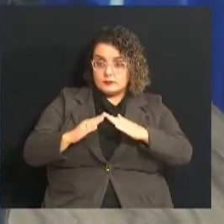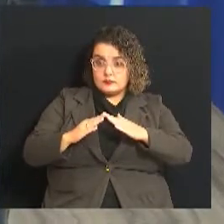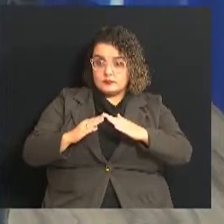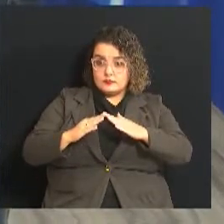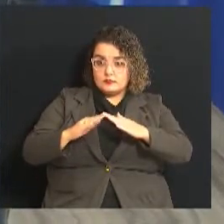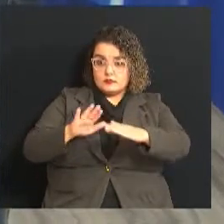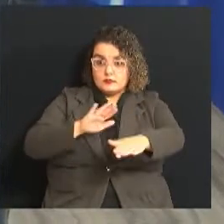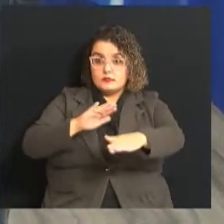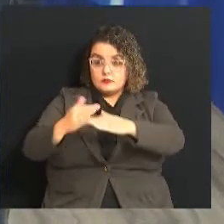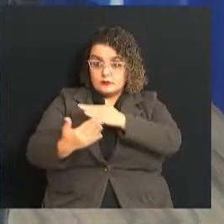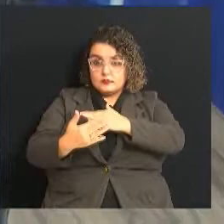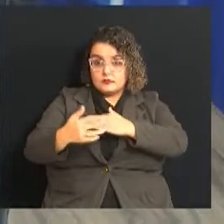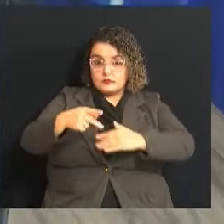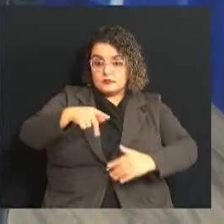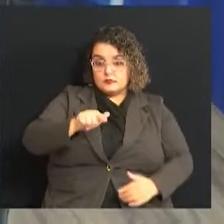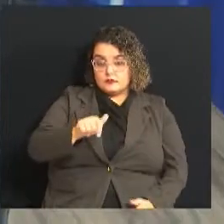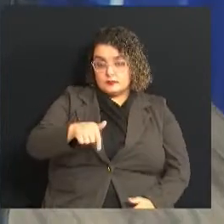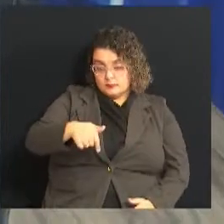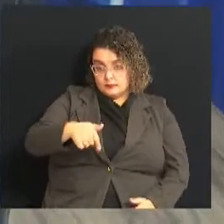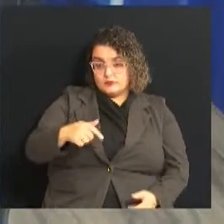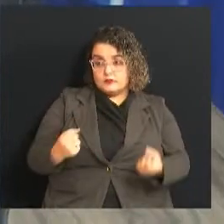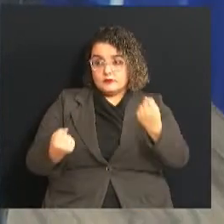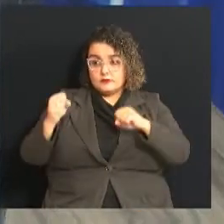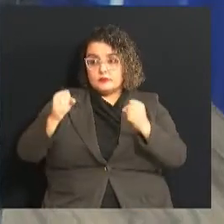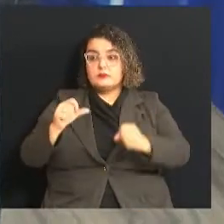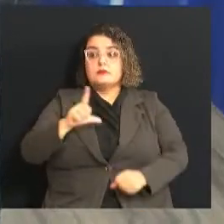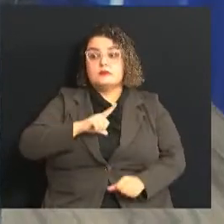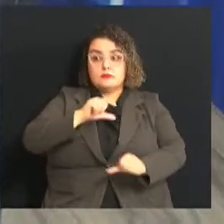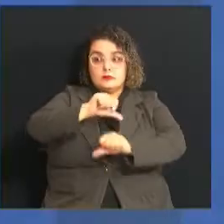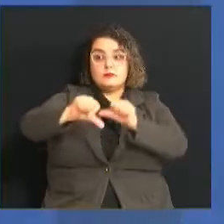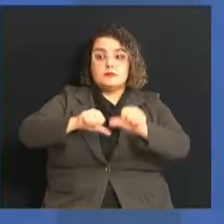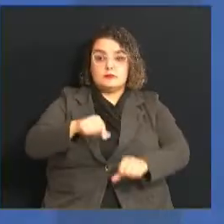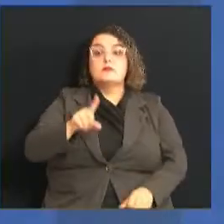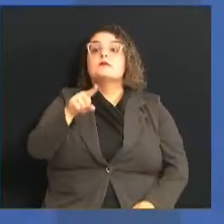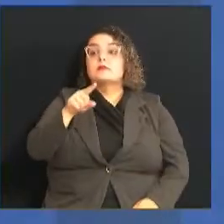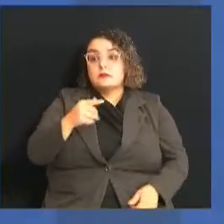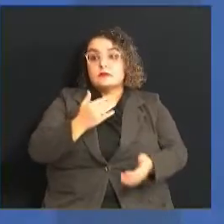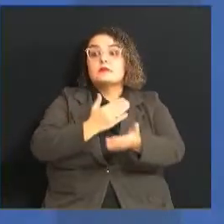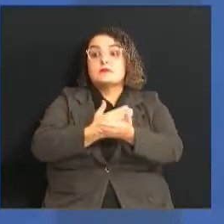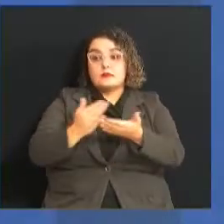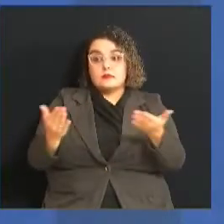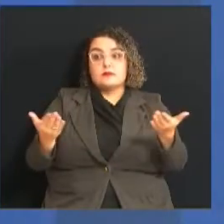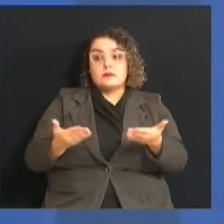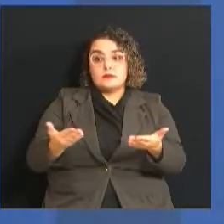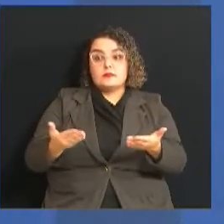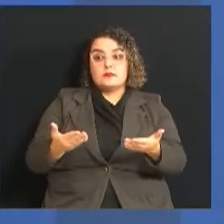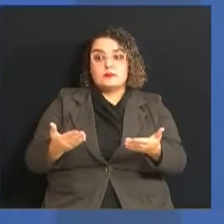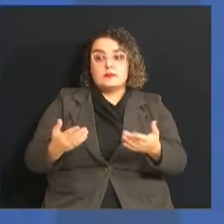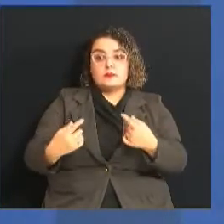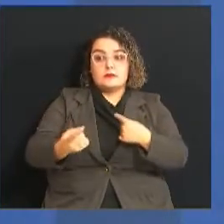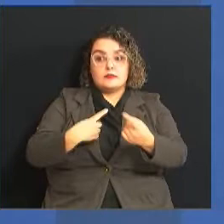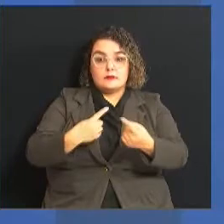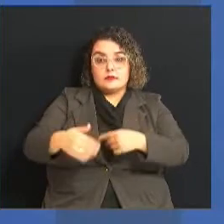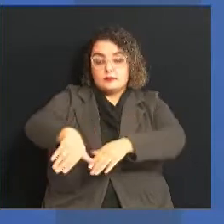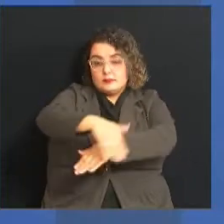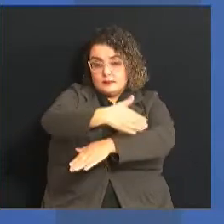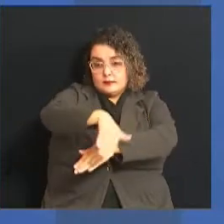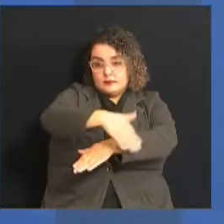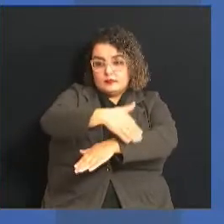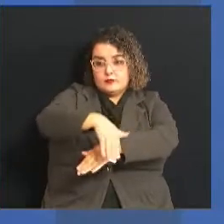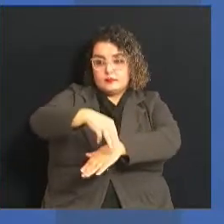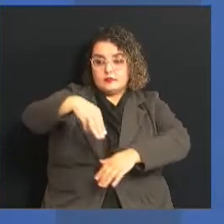bairro Parque Industrial, tem uma mudança. É, começou hoje, olha, a rua Manuel Francisco